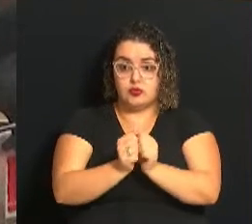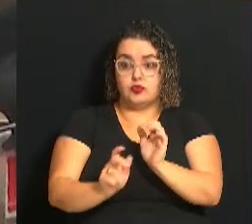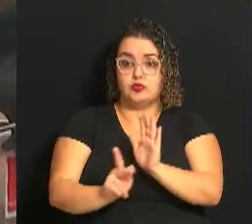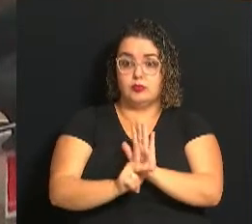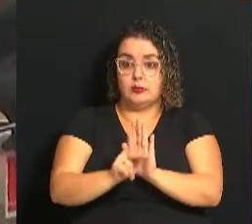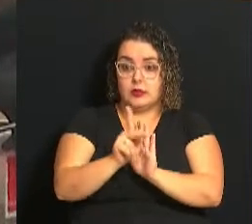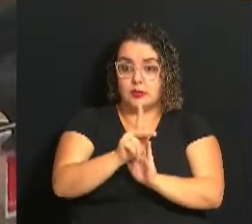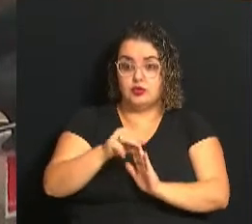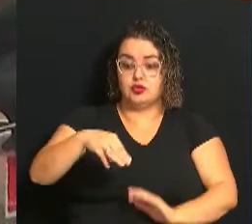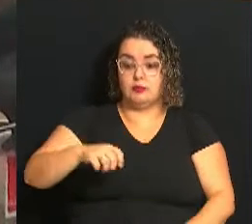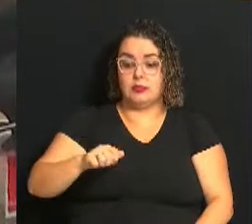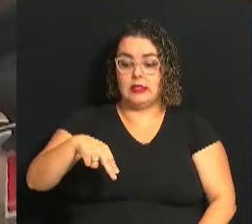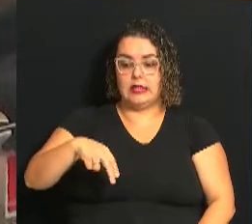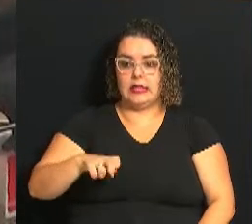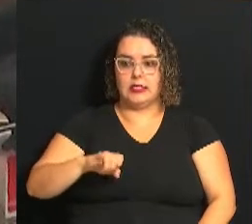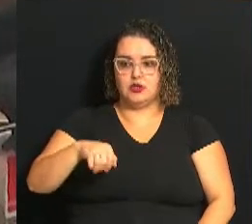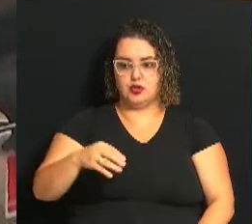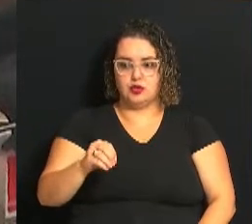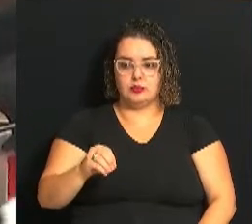Secretaria do Verde.